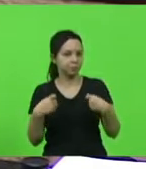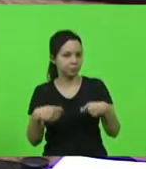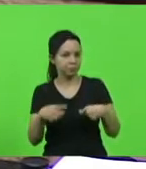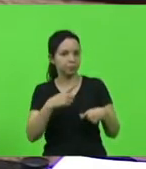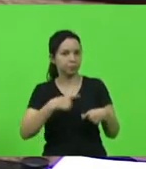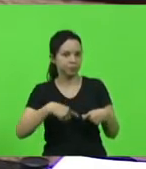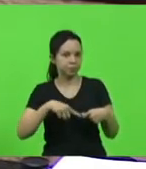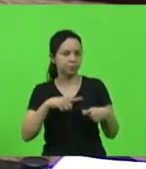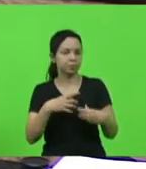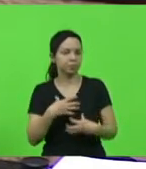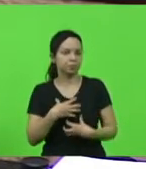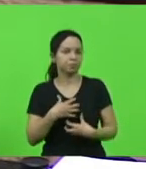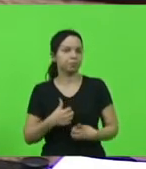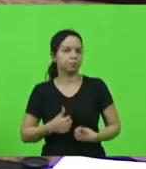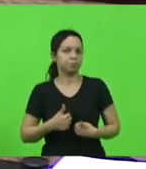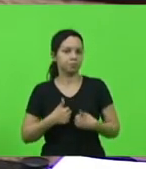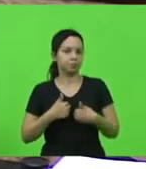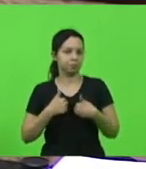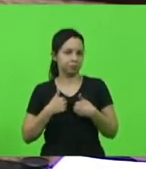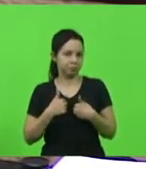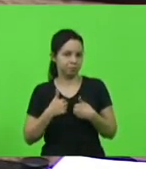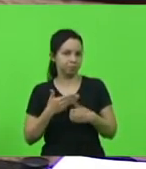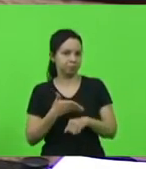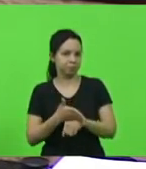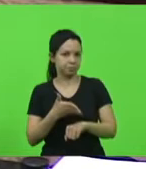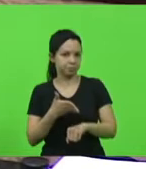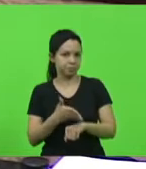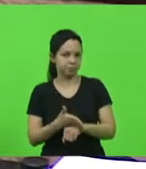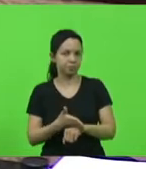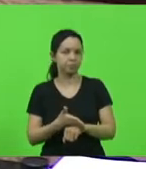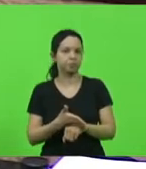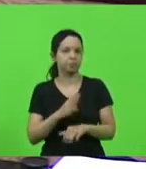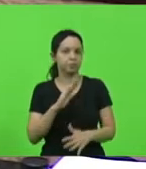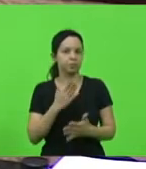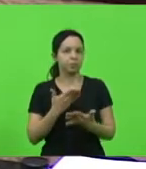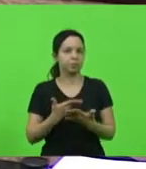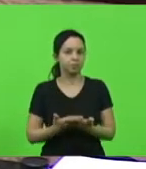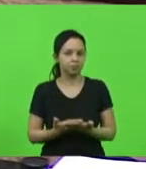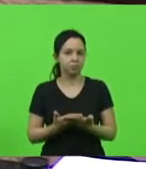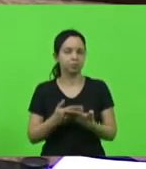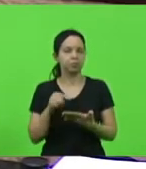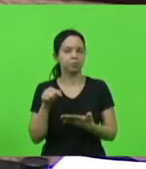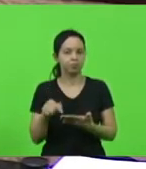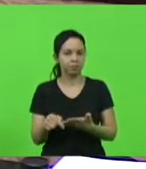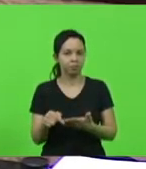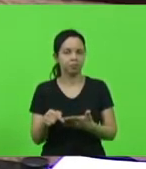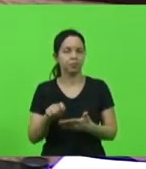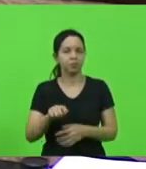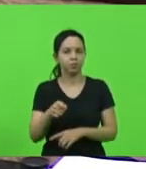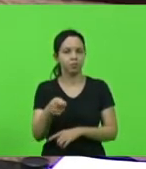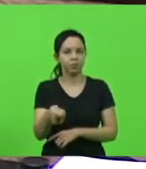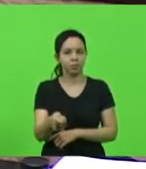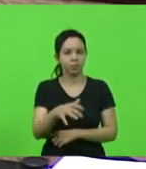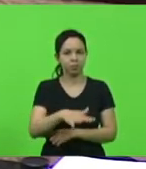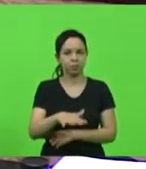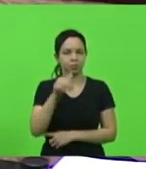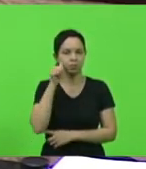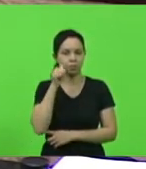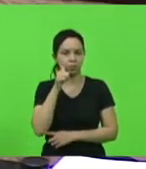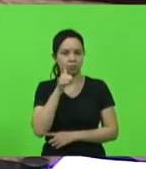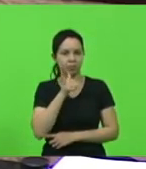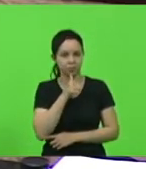Eu acredito que a nossa Procuradoria da Mulher será um importante instrumento de organização, de participação das mulheres na construção